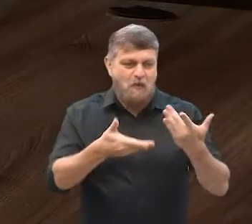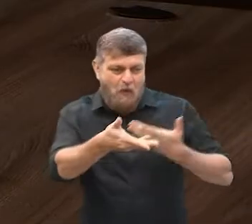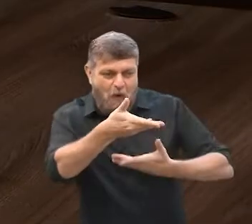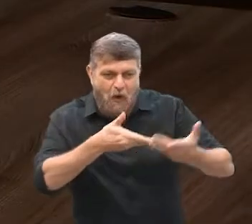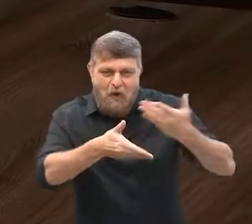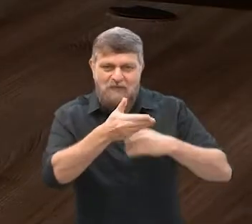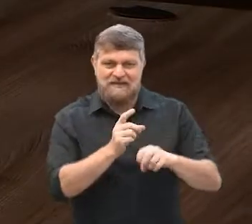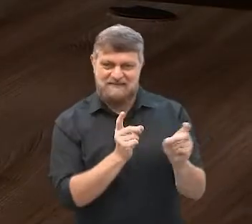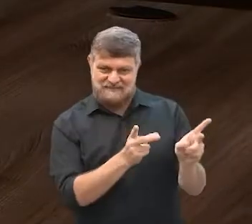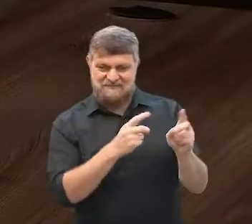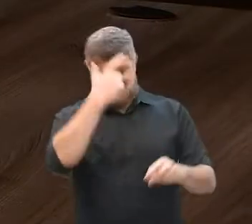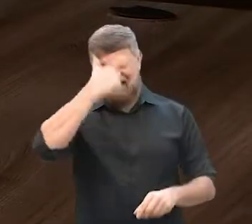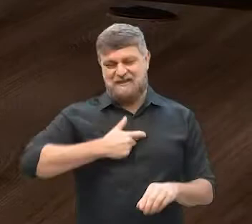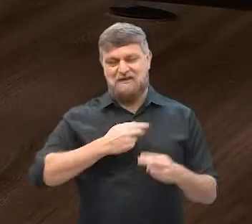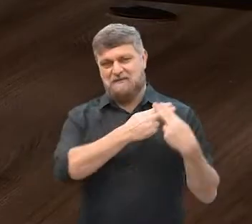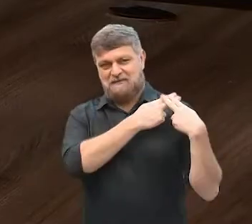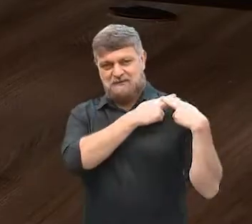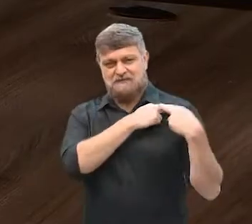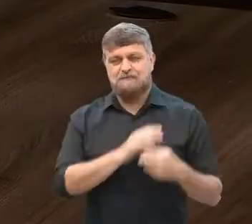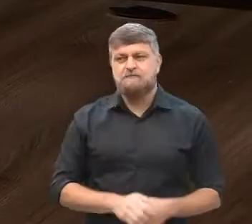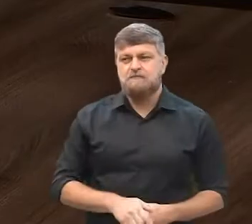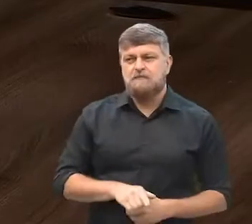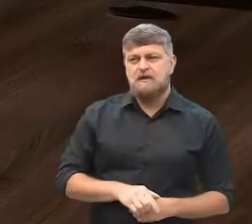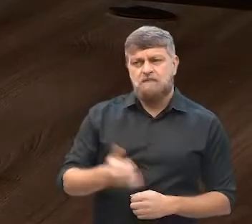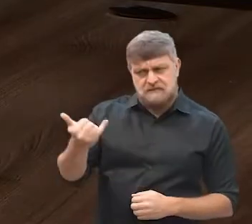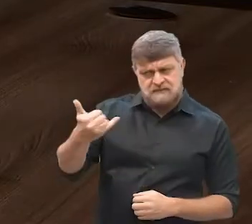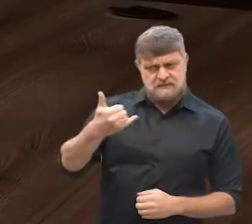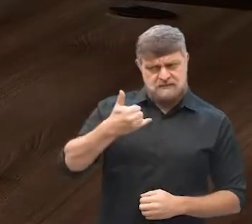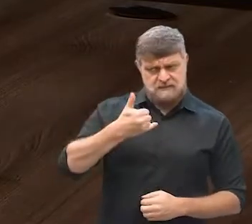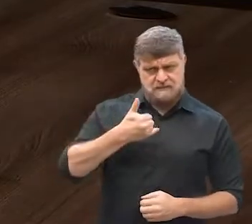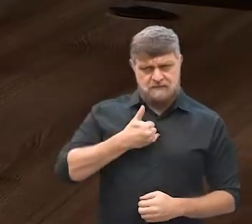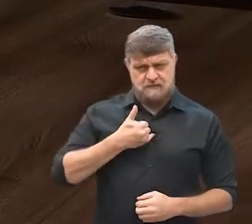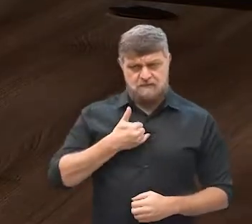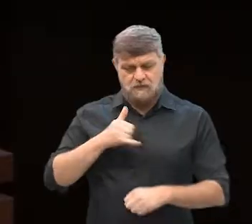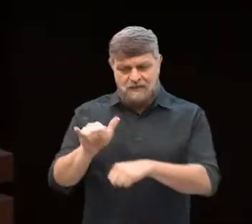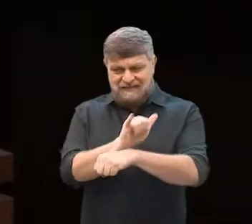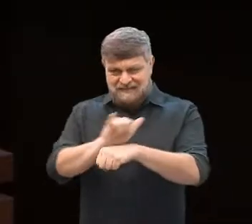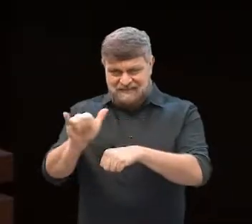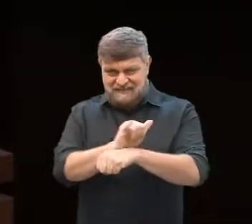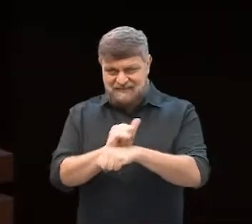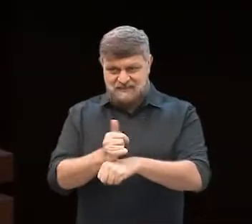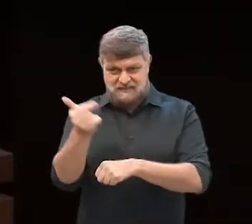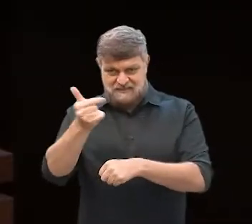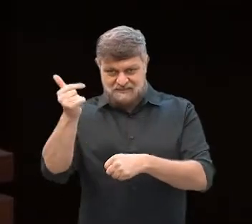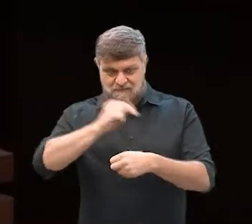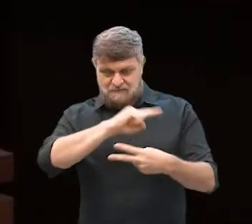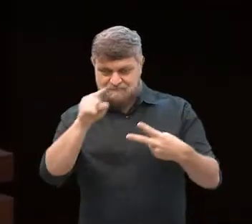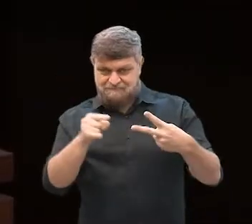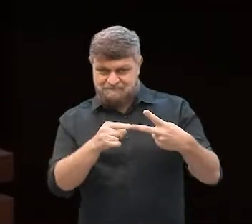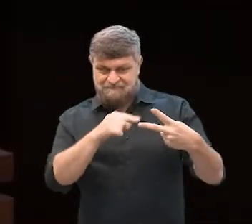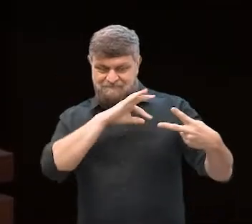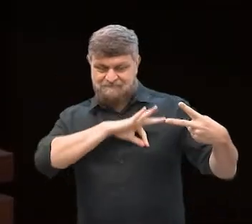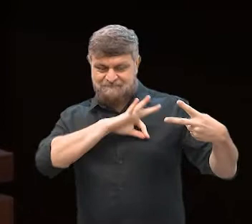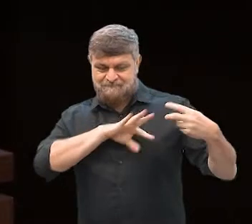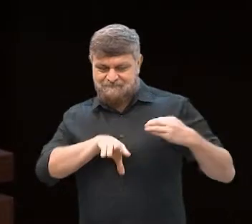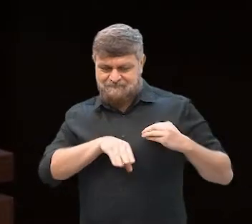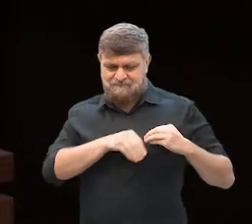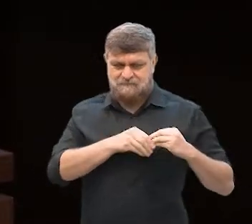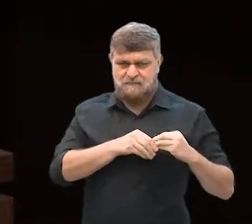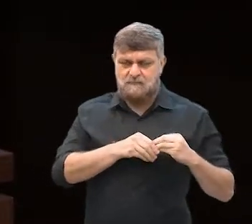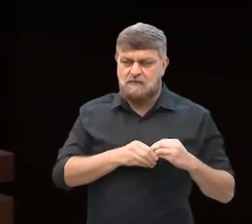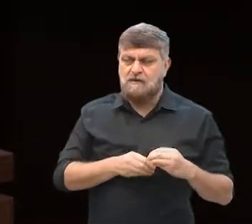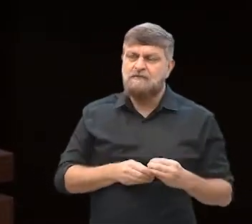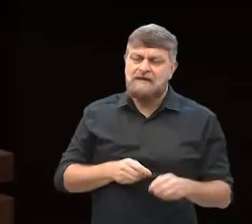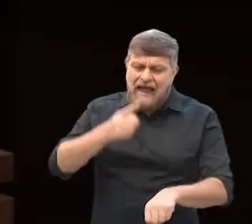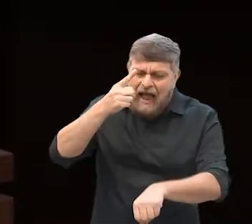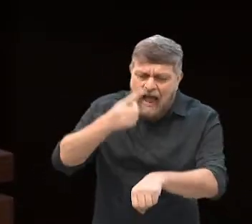Mas o negócio, como você falou, foi um plano B da família, mas em que momento que vocês estavam da vida de vocês, que vocês